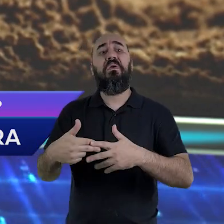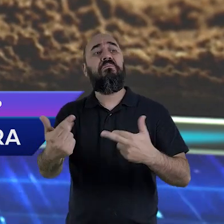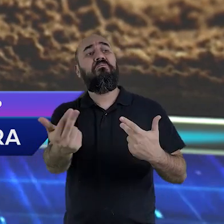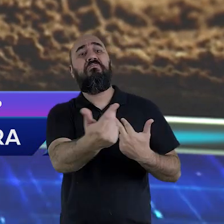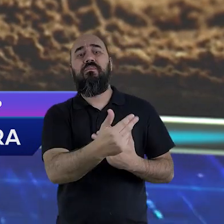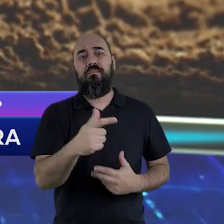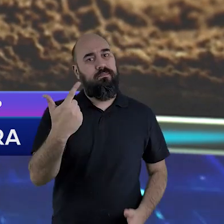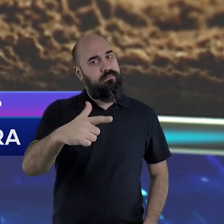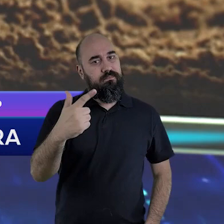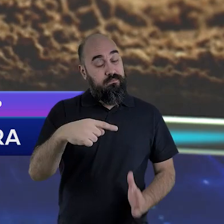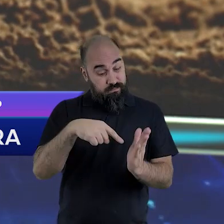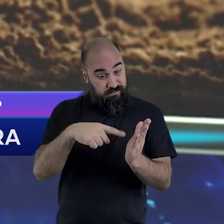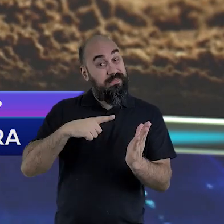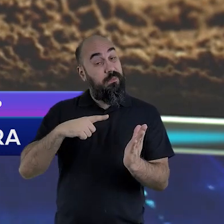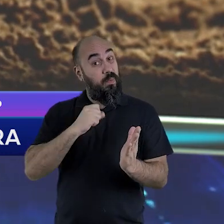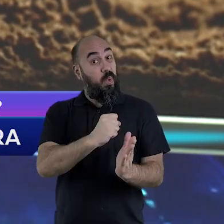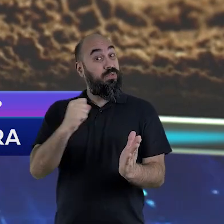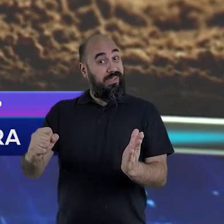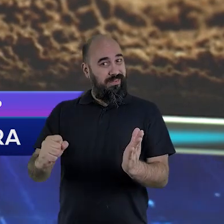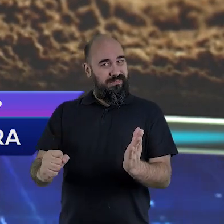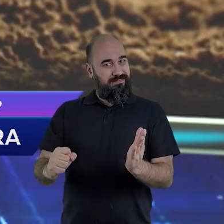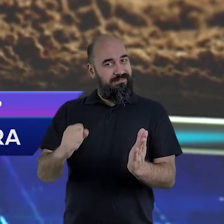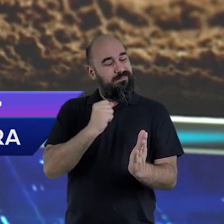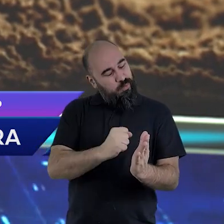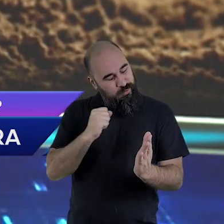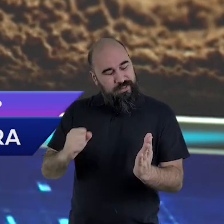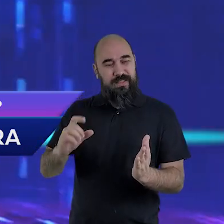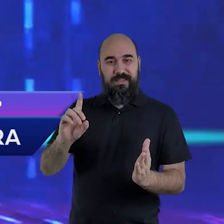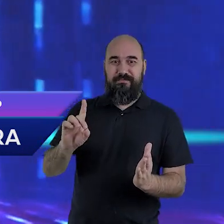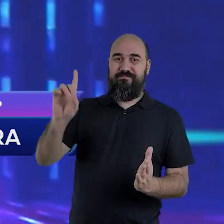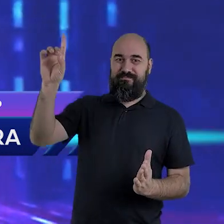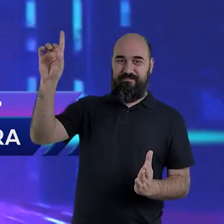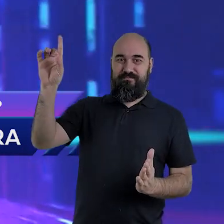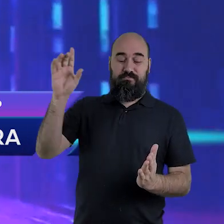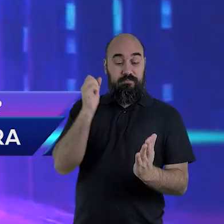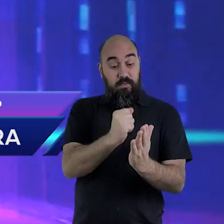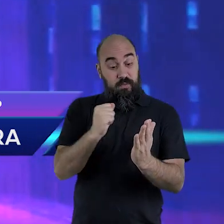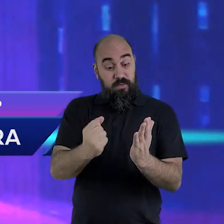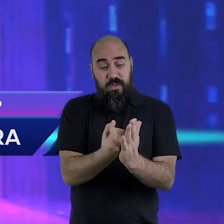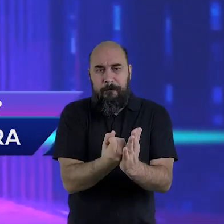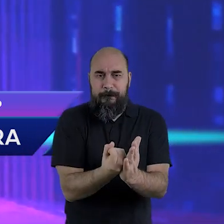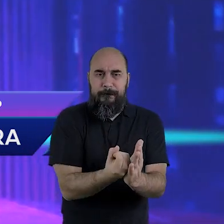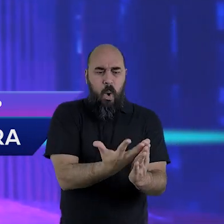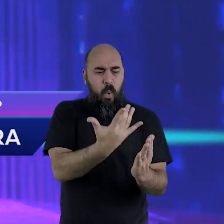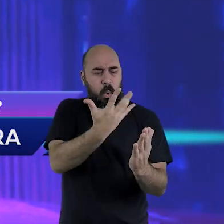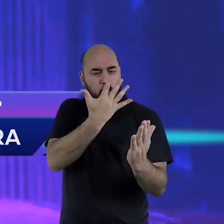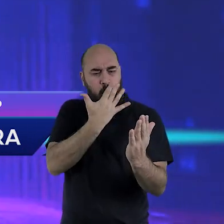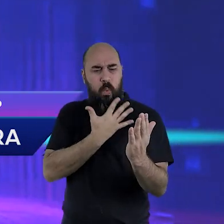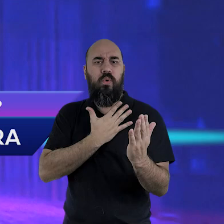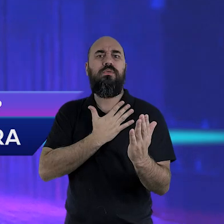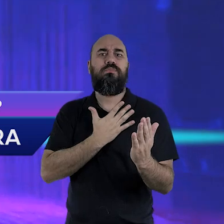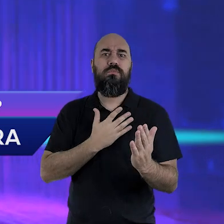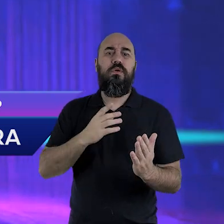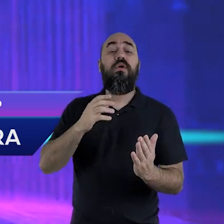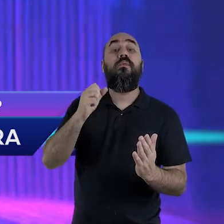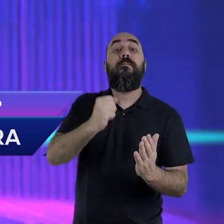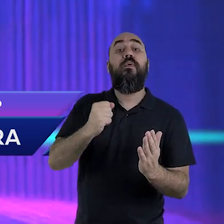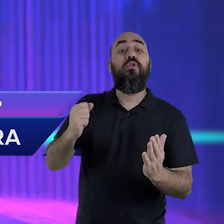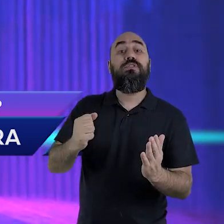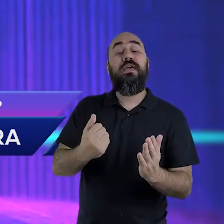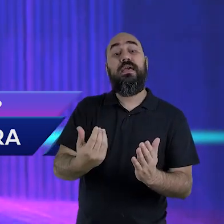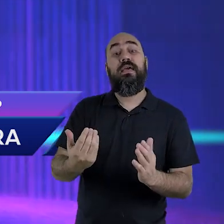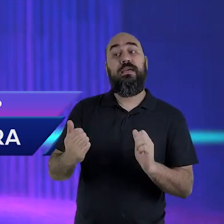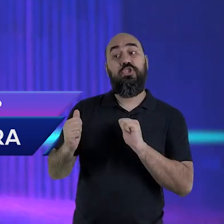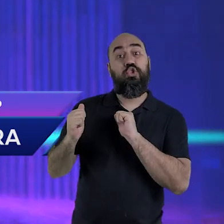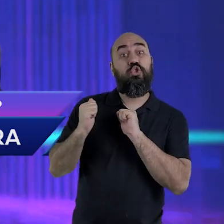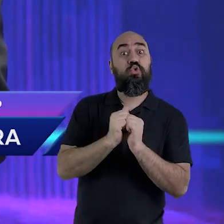qualquer. Há poder na Bíblia Sagrada. Há um poder que salta e se coloca ao seu lado.